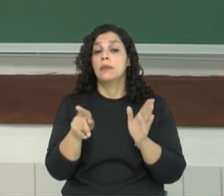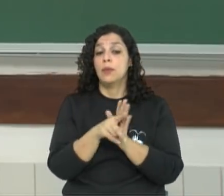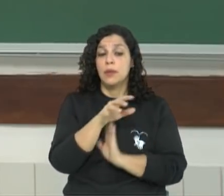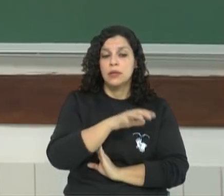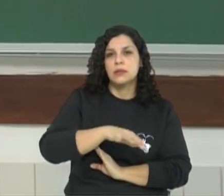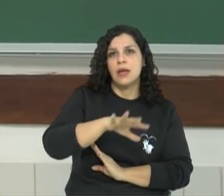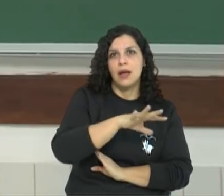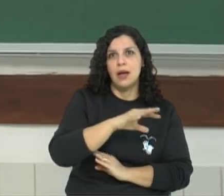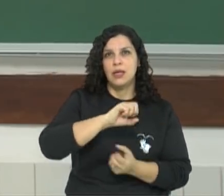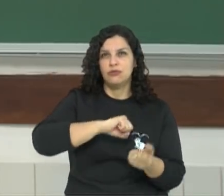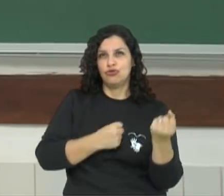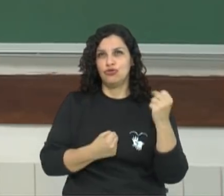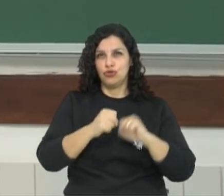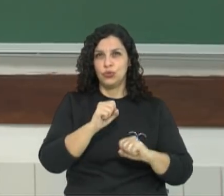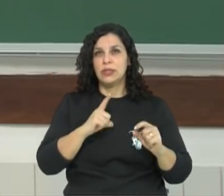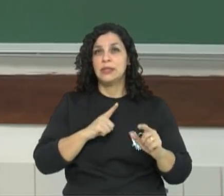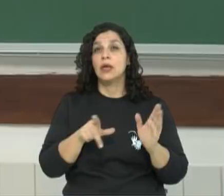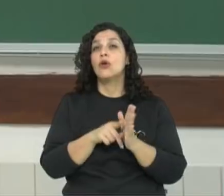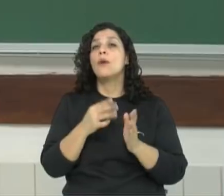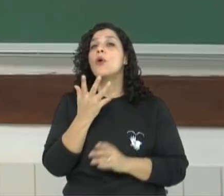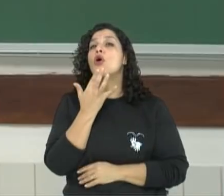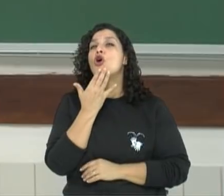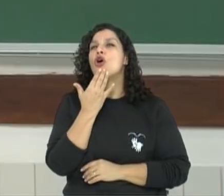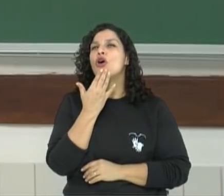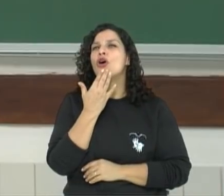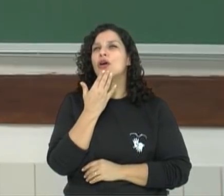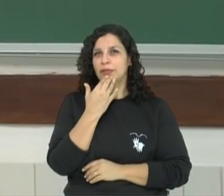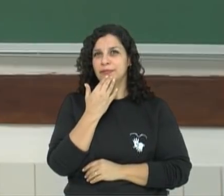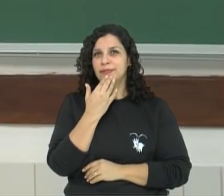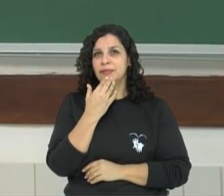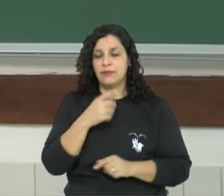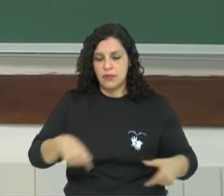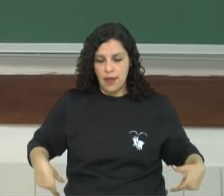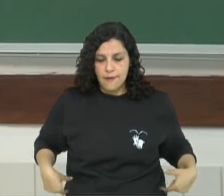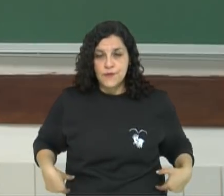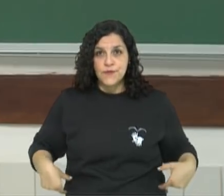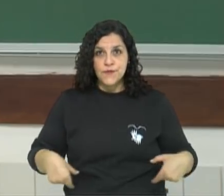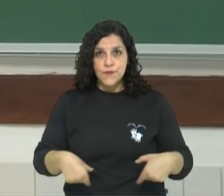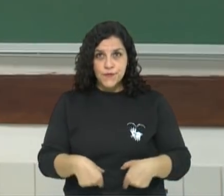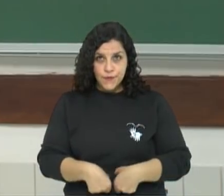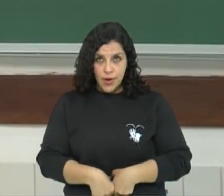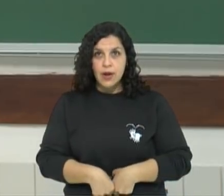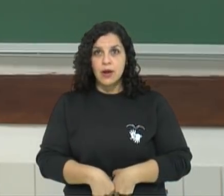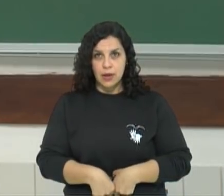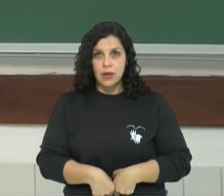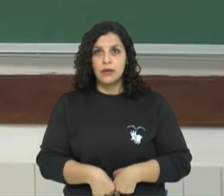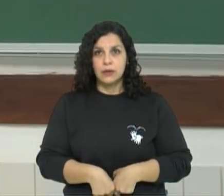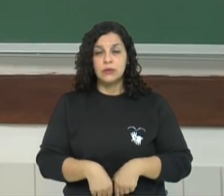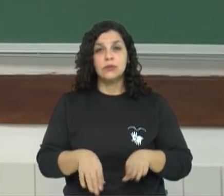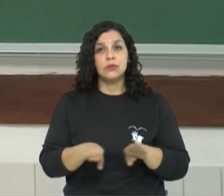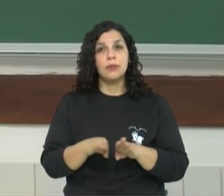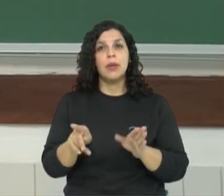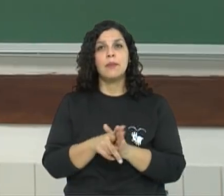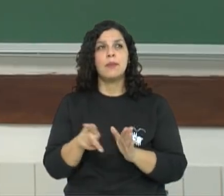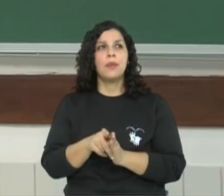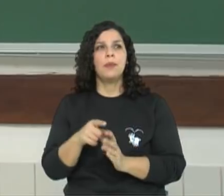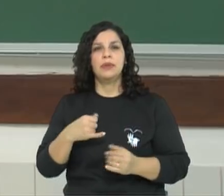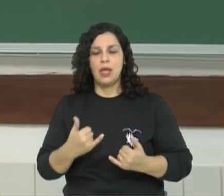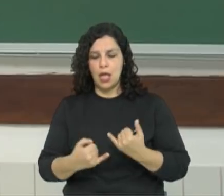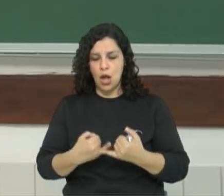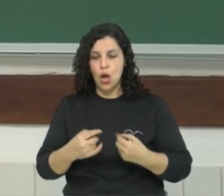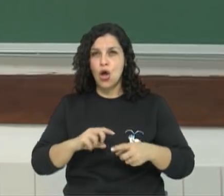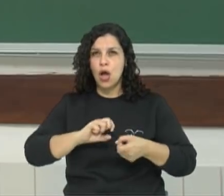lutas uma graduação usando cores, né? Ou às vezes é na faixa do kimono, ou na corda,